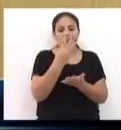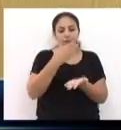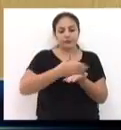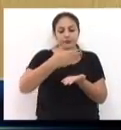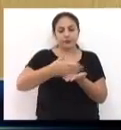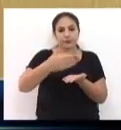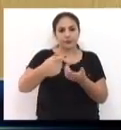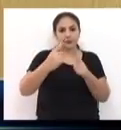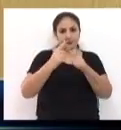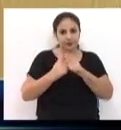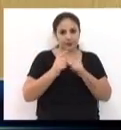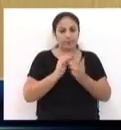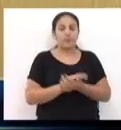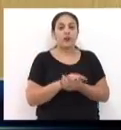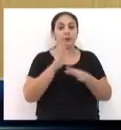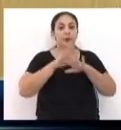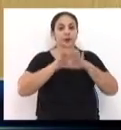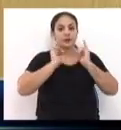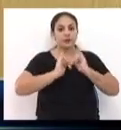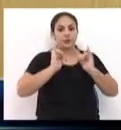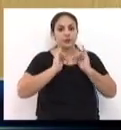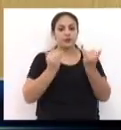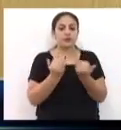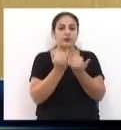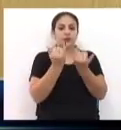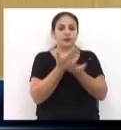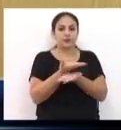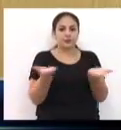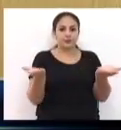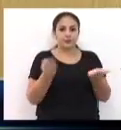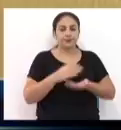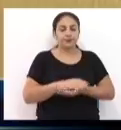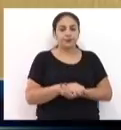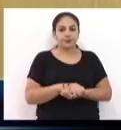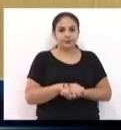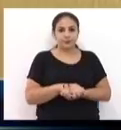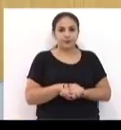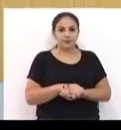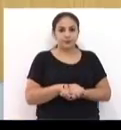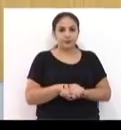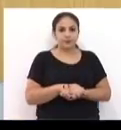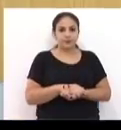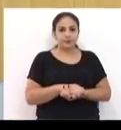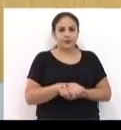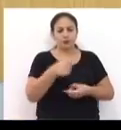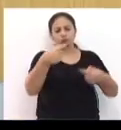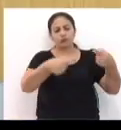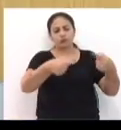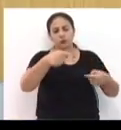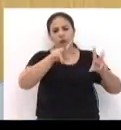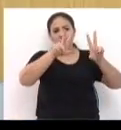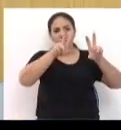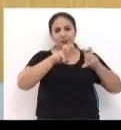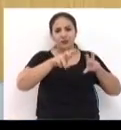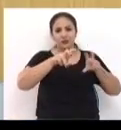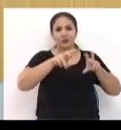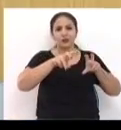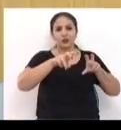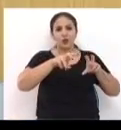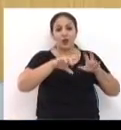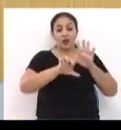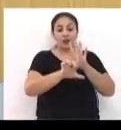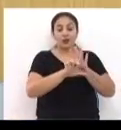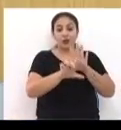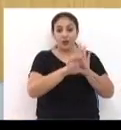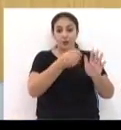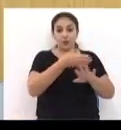3 vezes. Mais informações no site que está aparecendo no vídeo. Um debate sobre a legitimidade